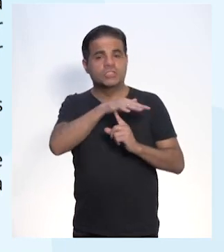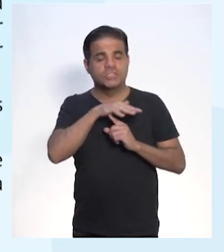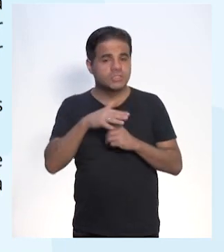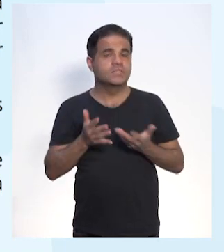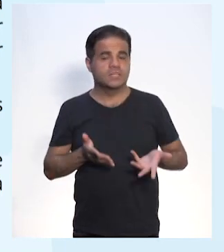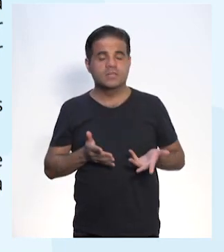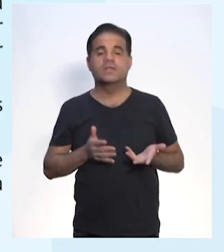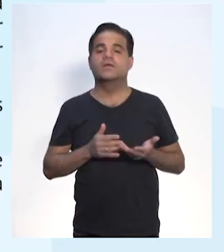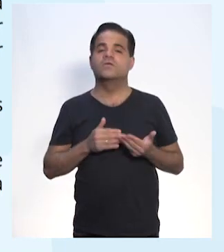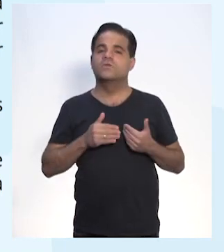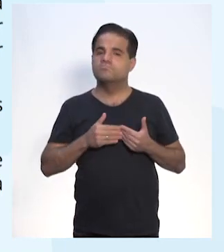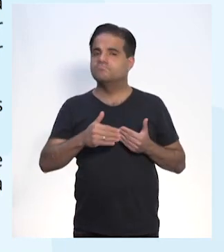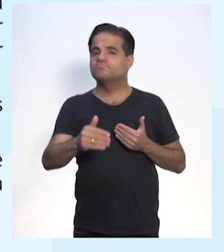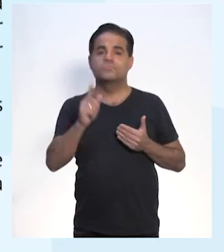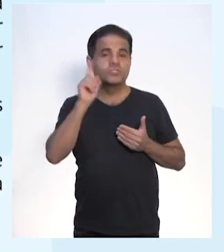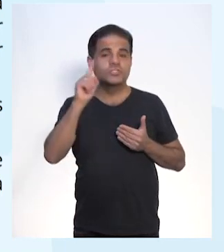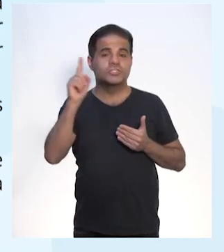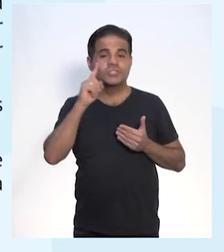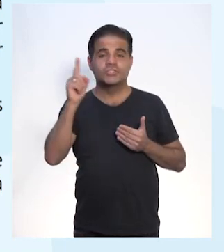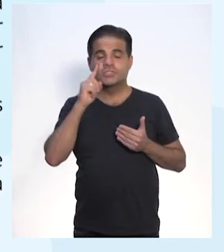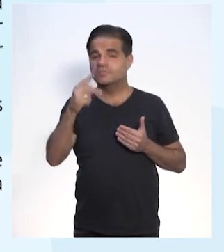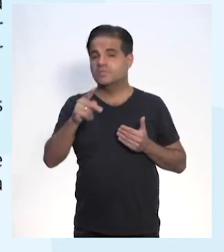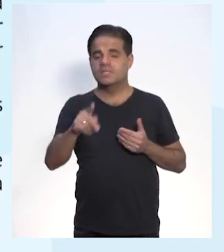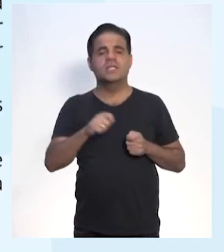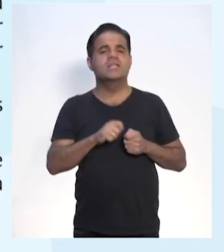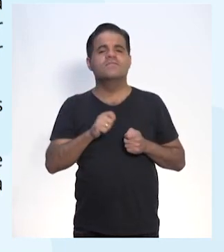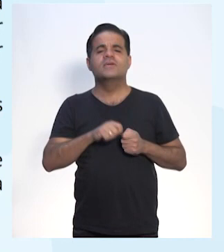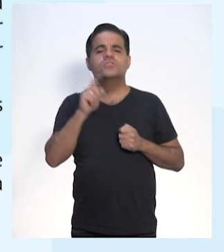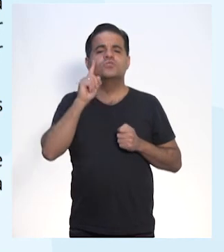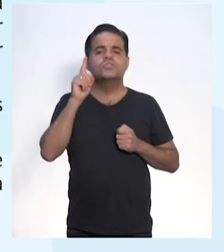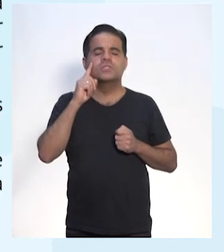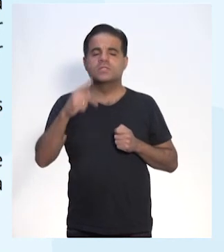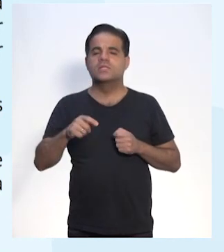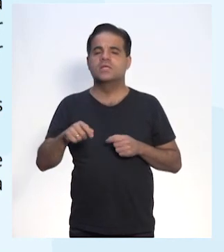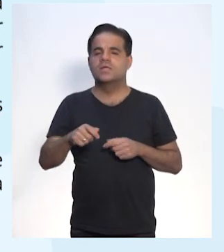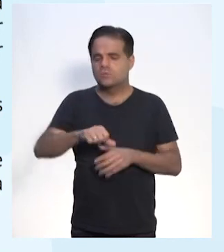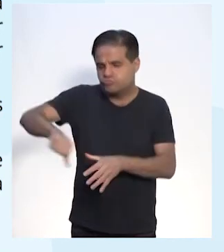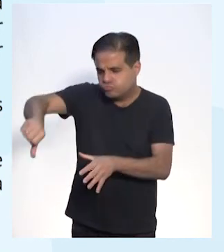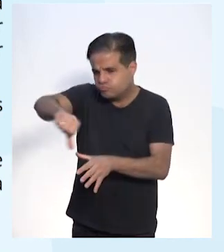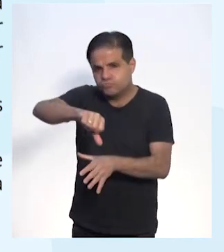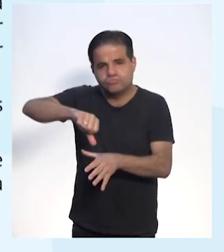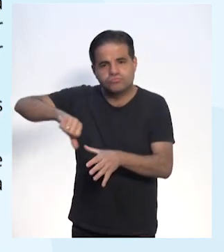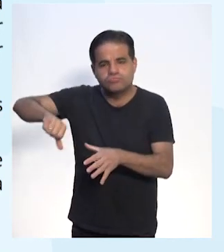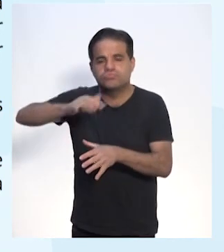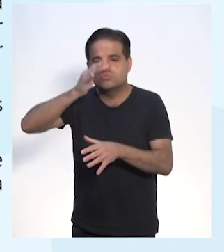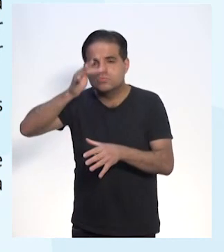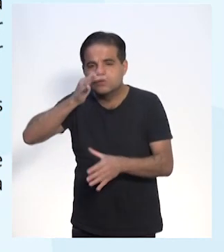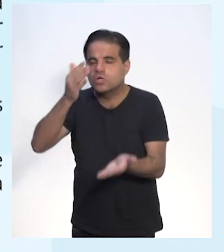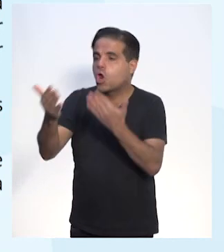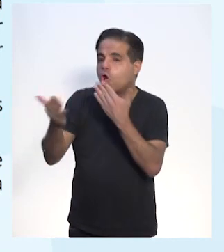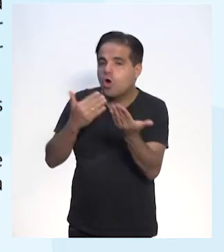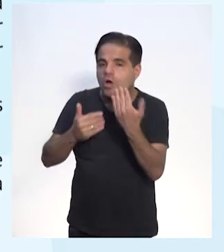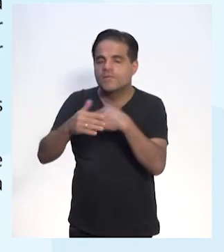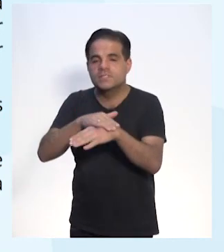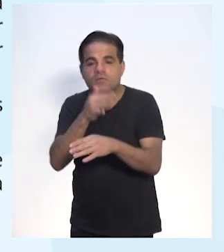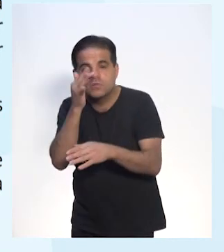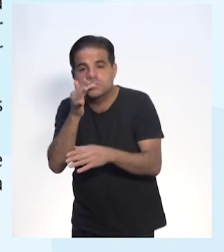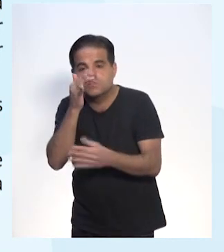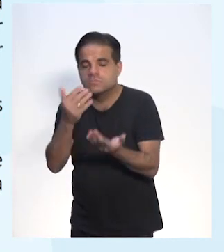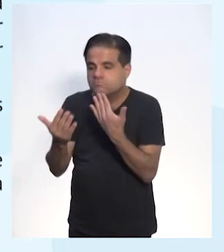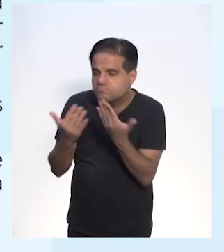gente sabe que mudou um pouquinho o método, mas é importante, né, gente? Tem muitos alunos ligadinhos aí.